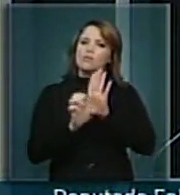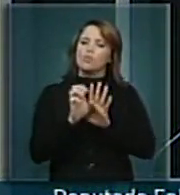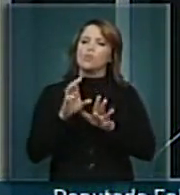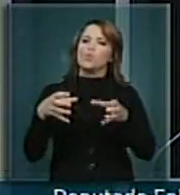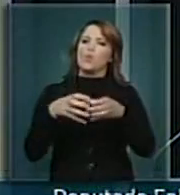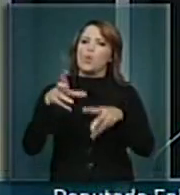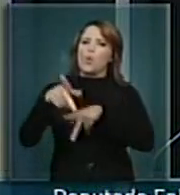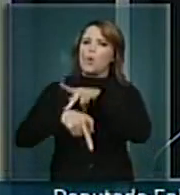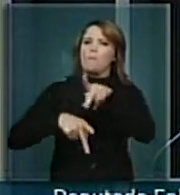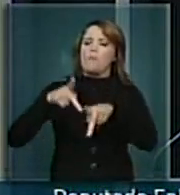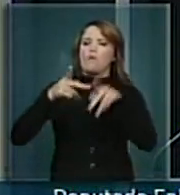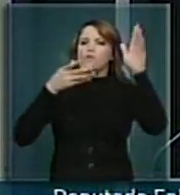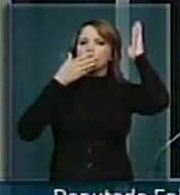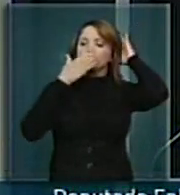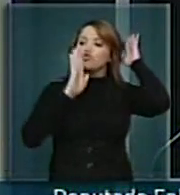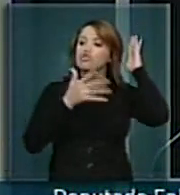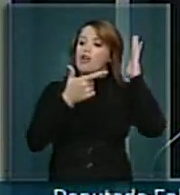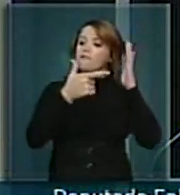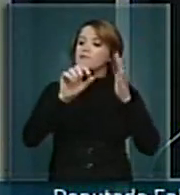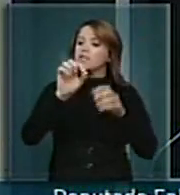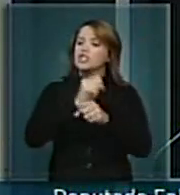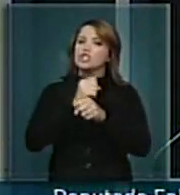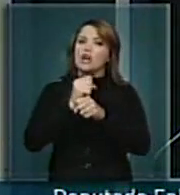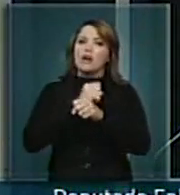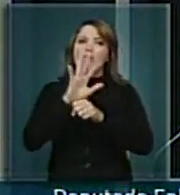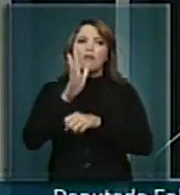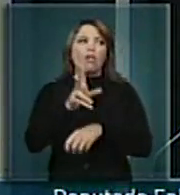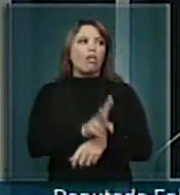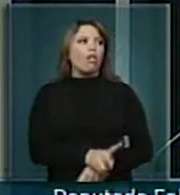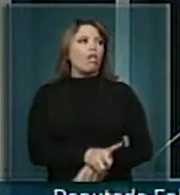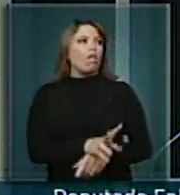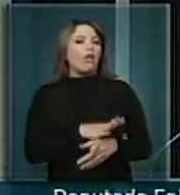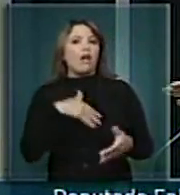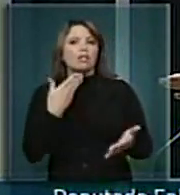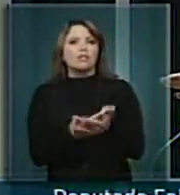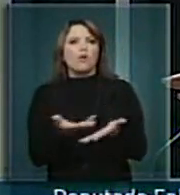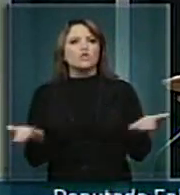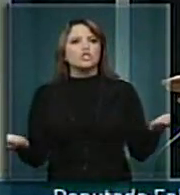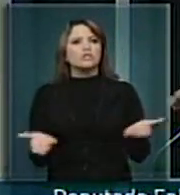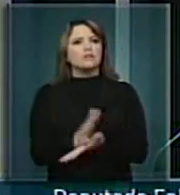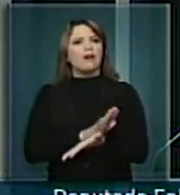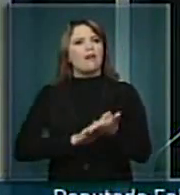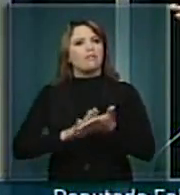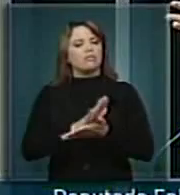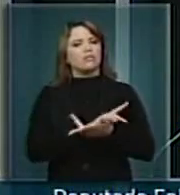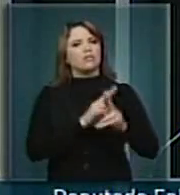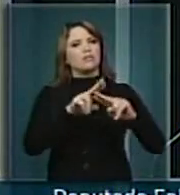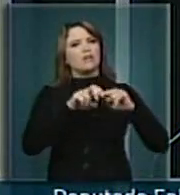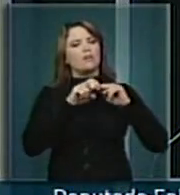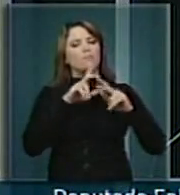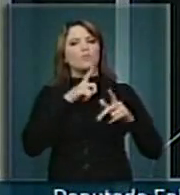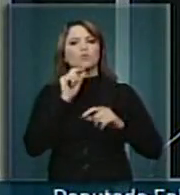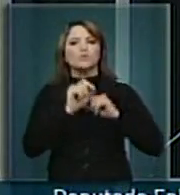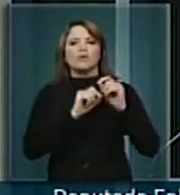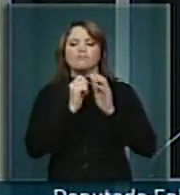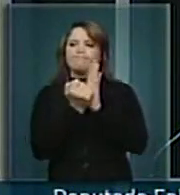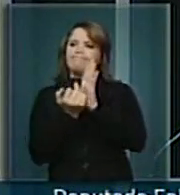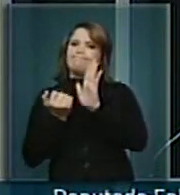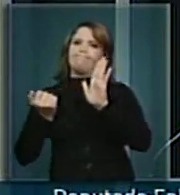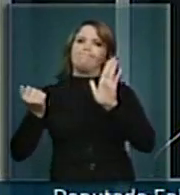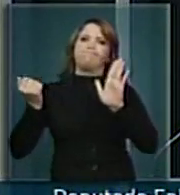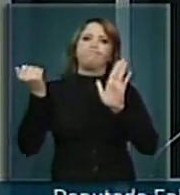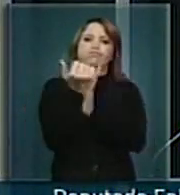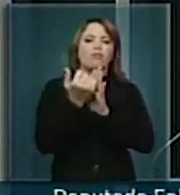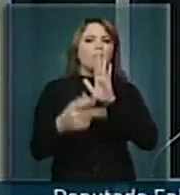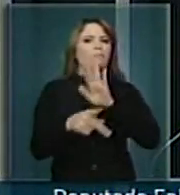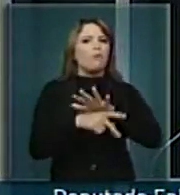já fechou 2 décadas de letárgica tramitação e, por isso mesmo, teria sido atropelado pela